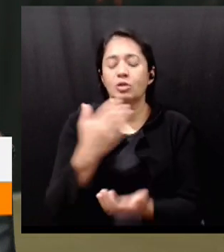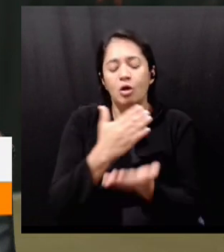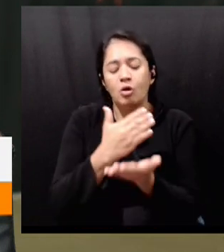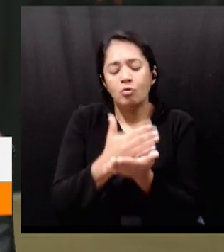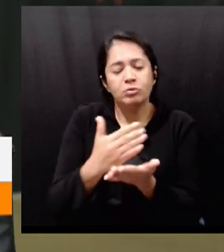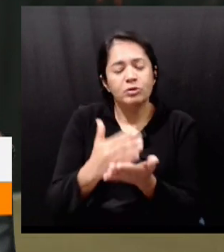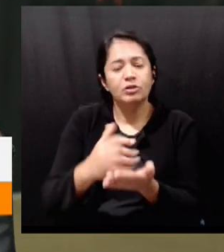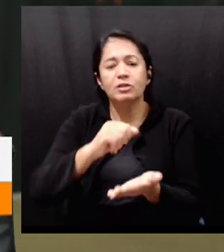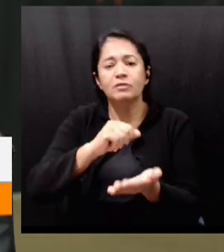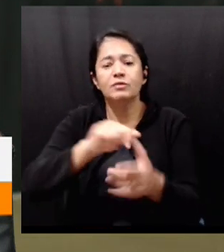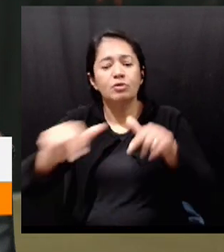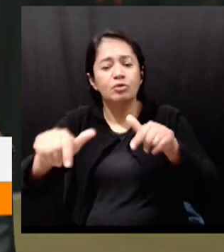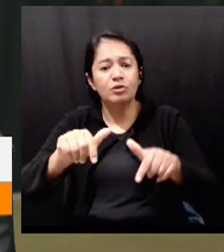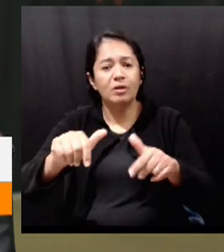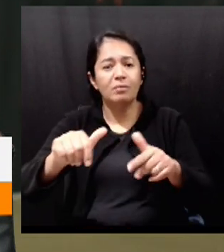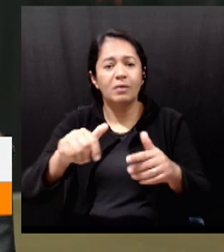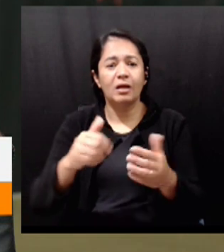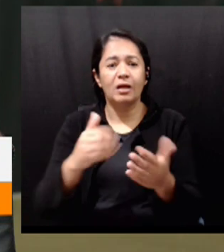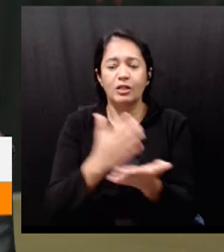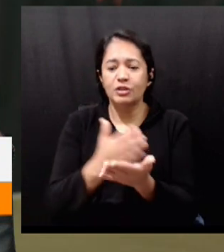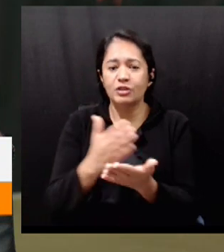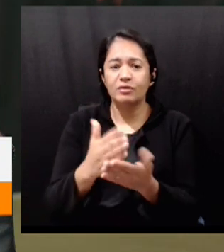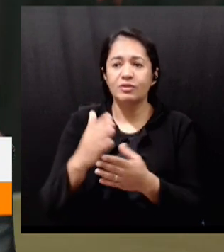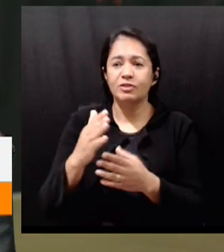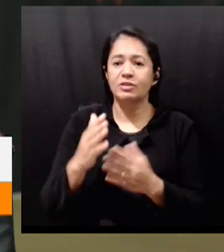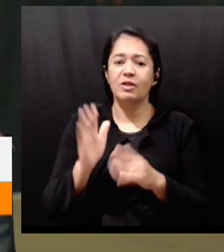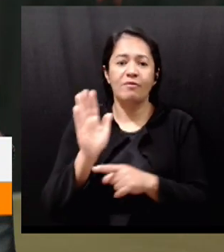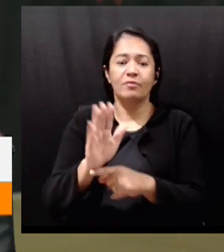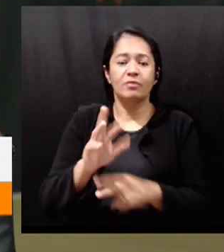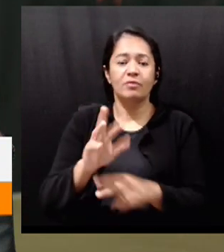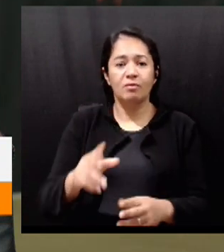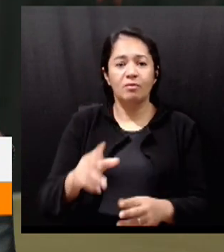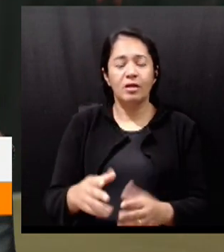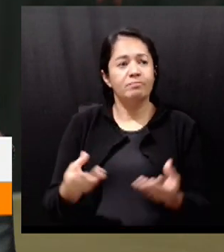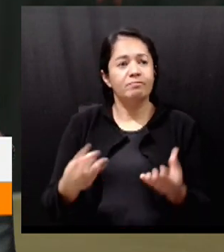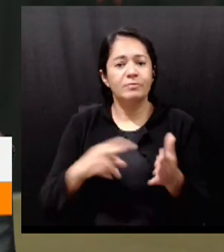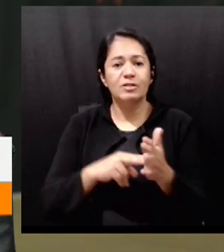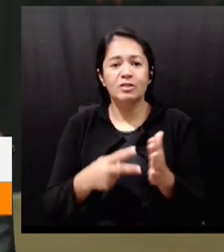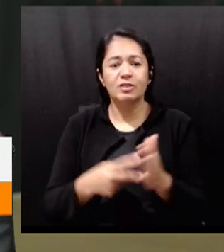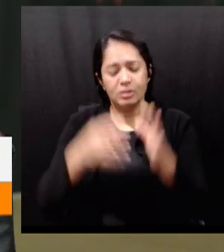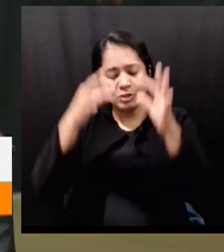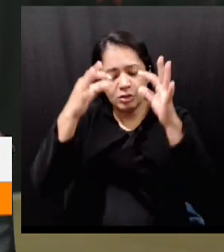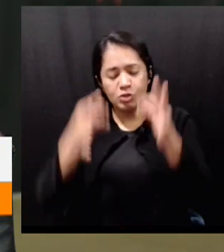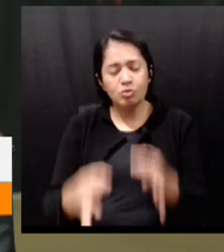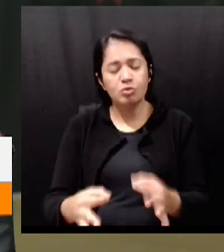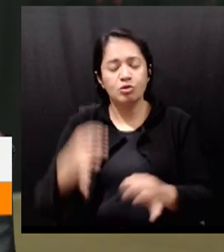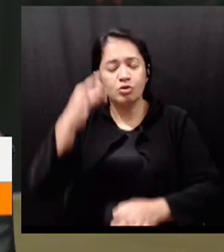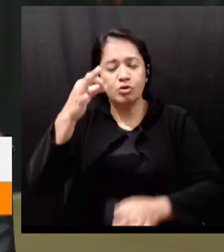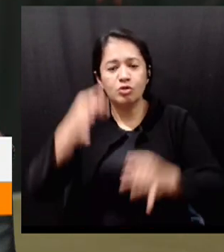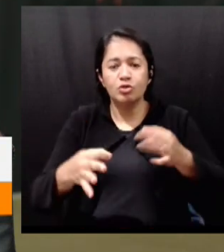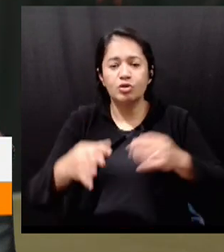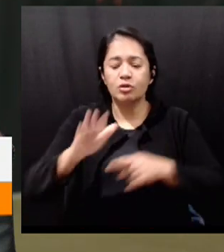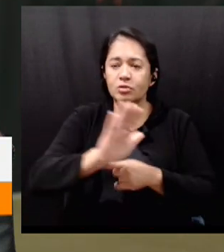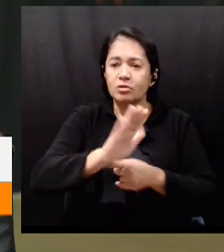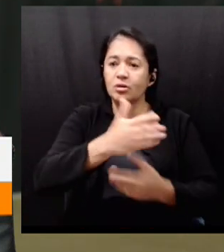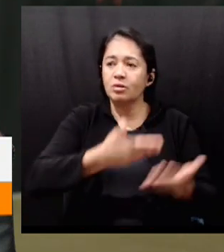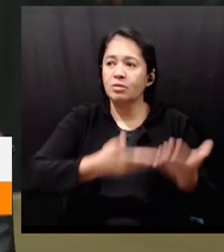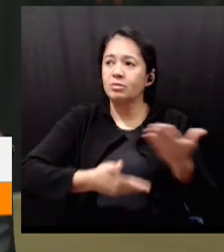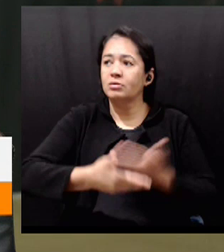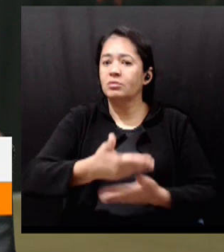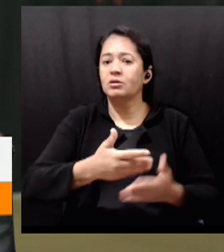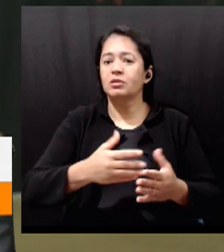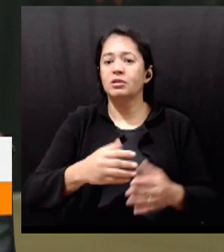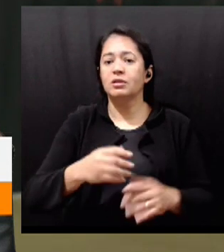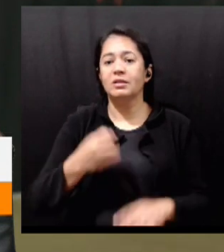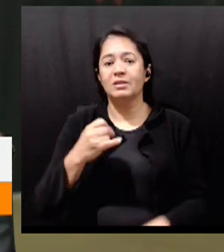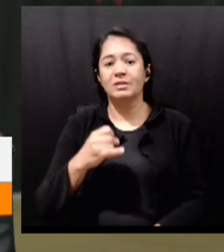a carga não é um favor, né, é um senso de justiça, de colaboração, e se a sociedade ainda cobra tanto